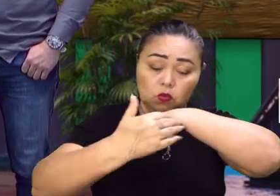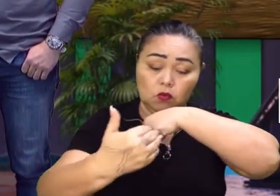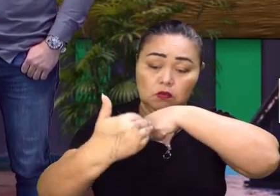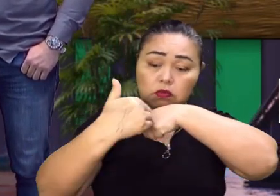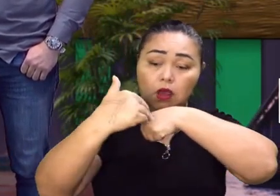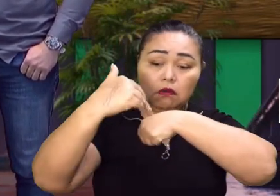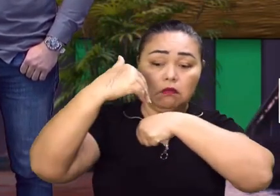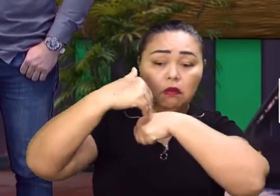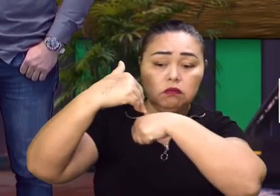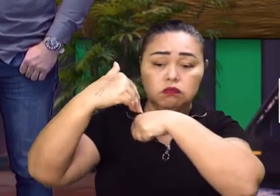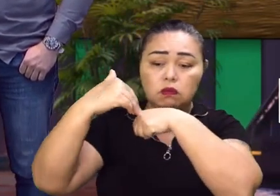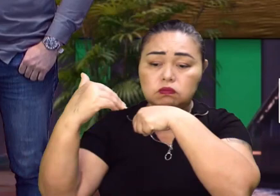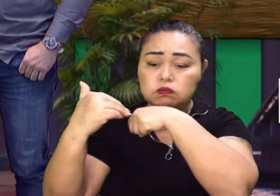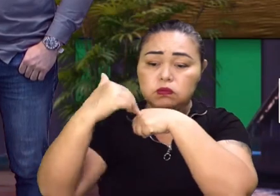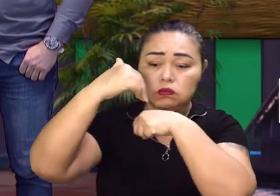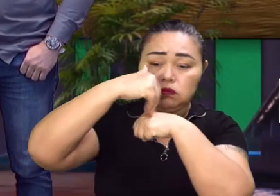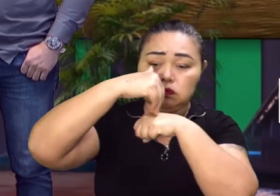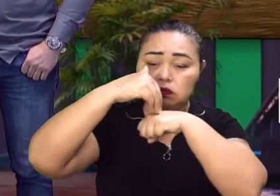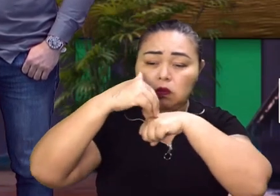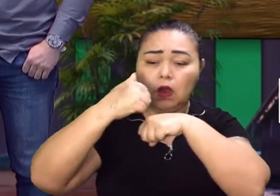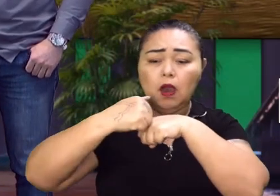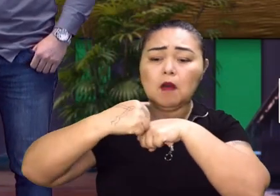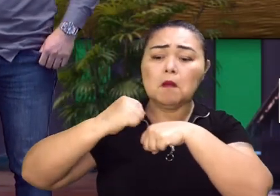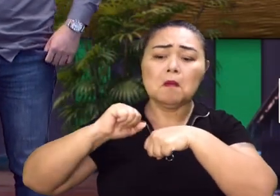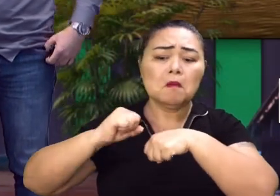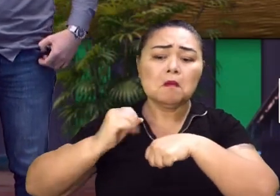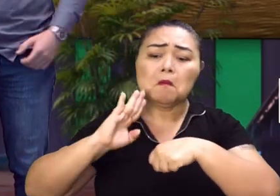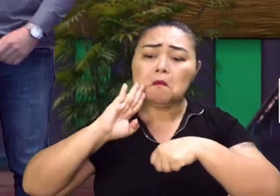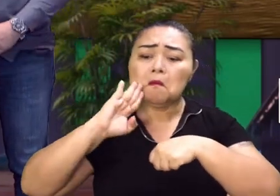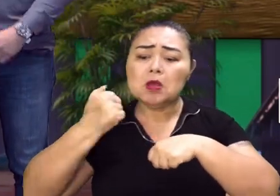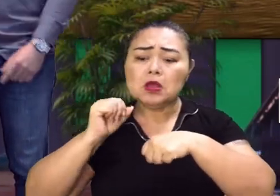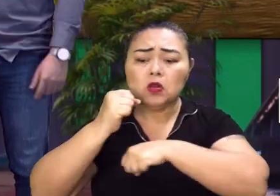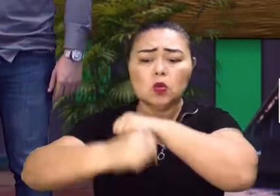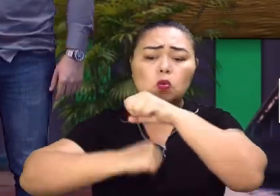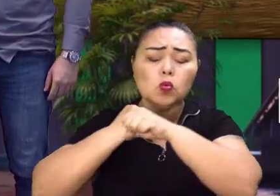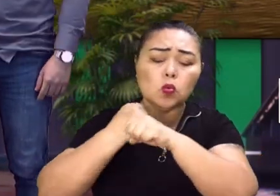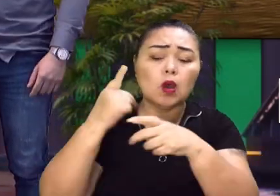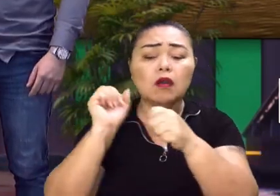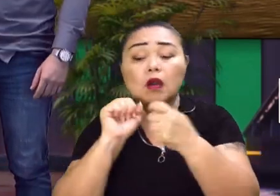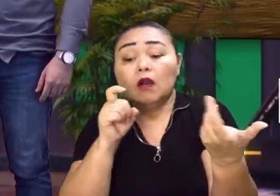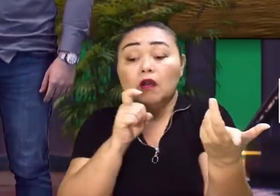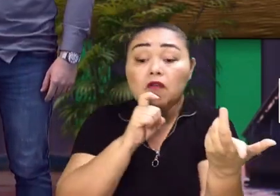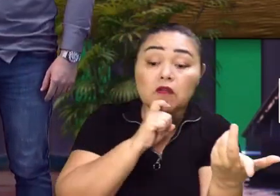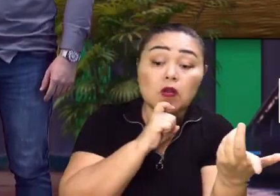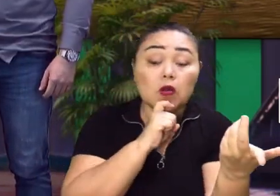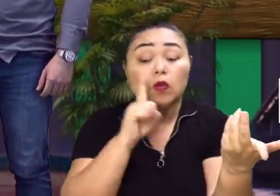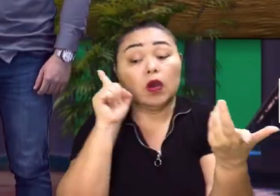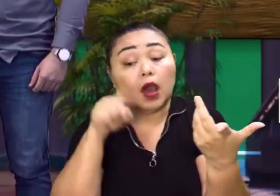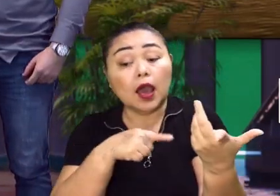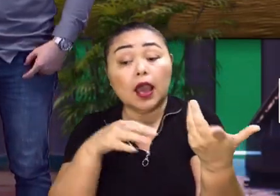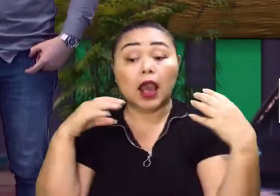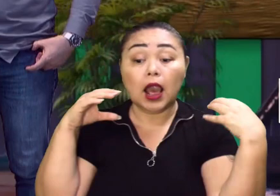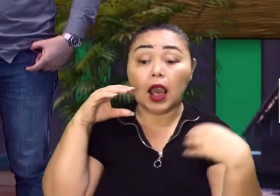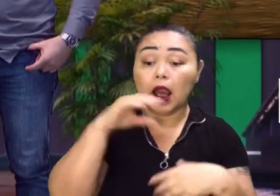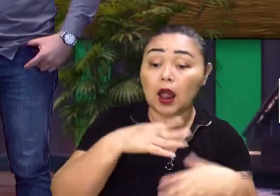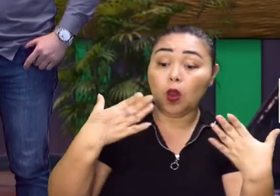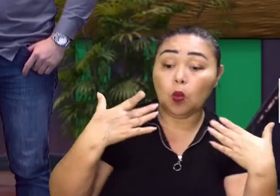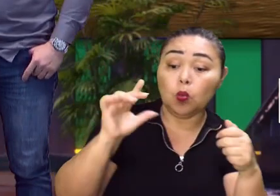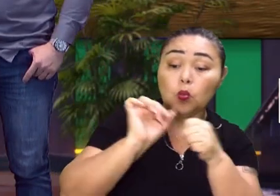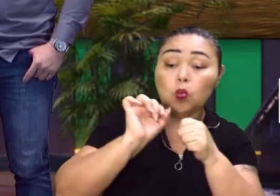Escudos cristalino bilhões de anos frio calor água exatamente frio calor água